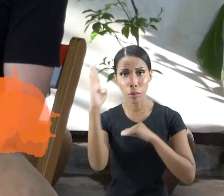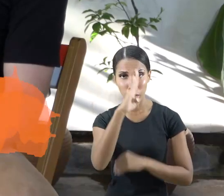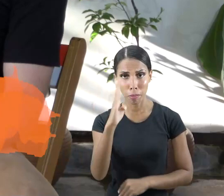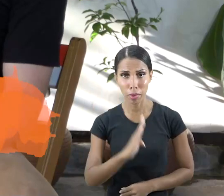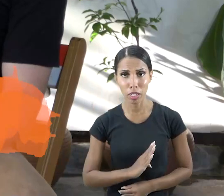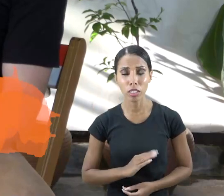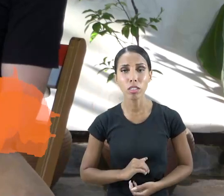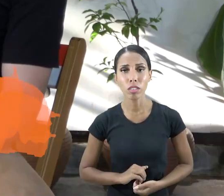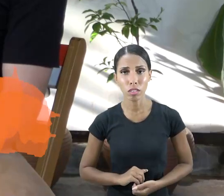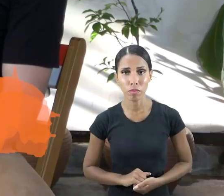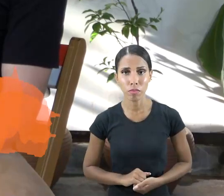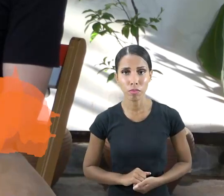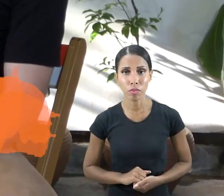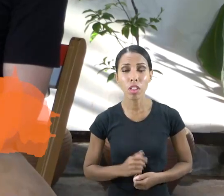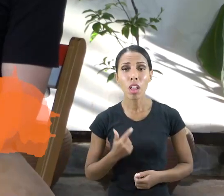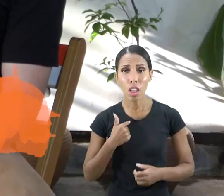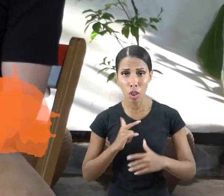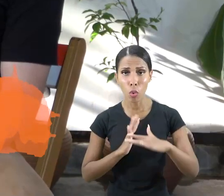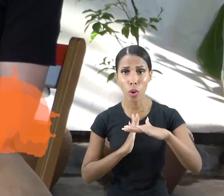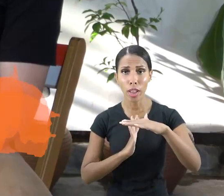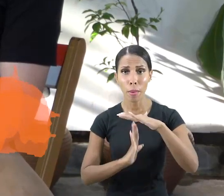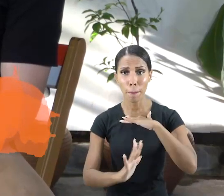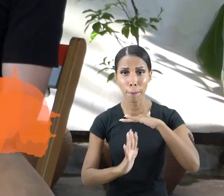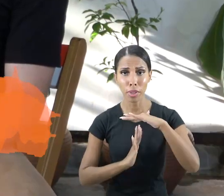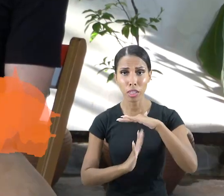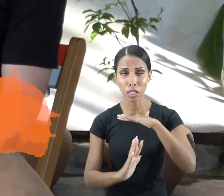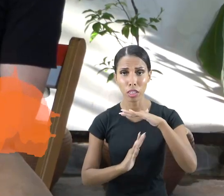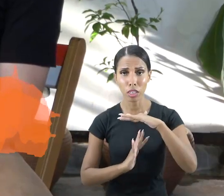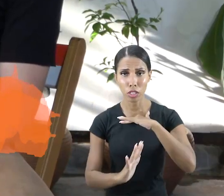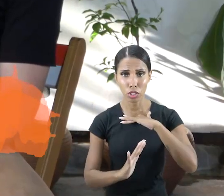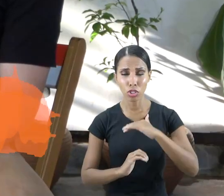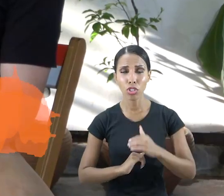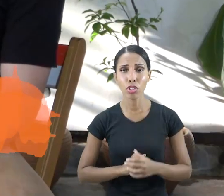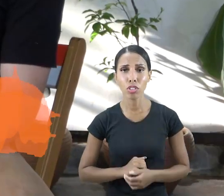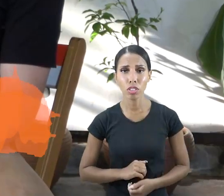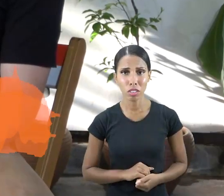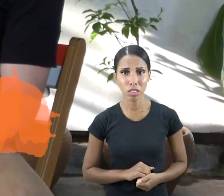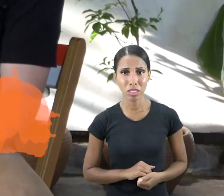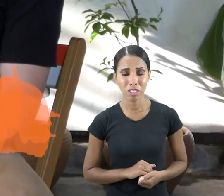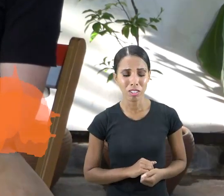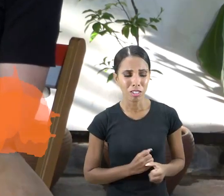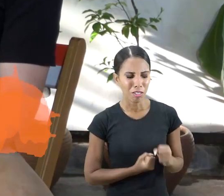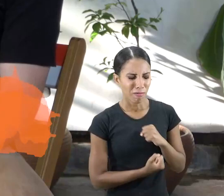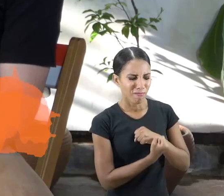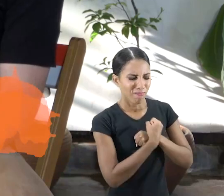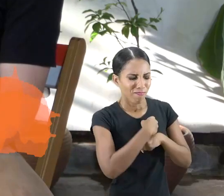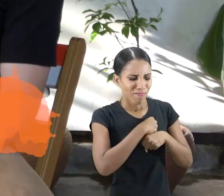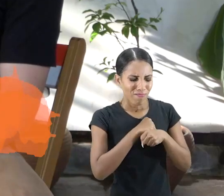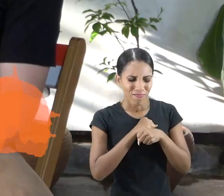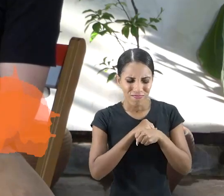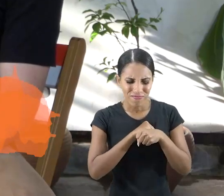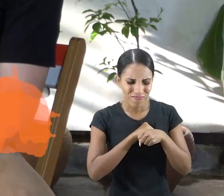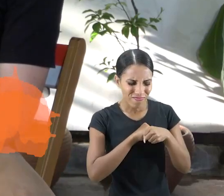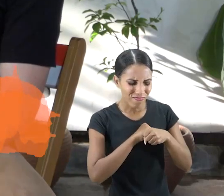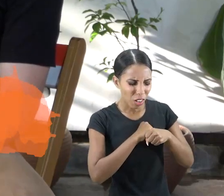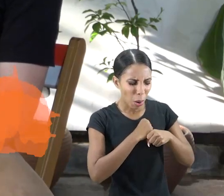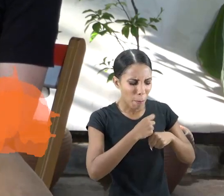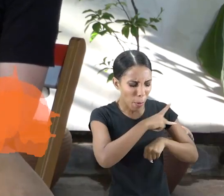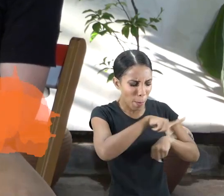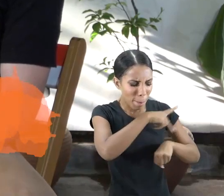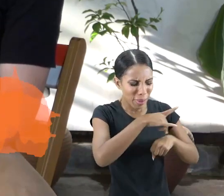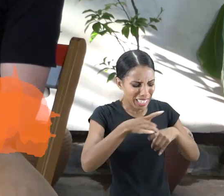Eu fui obrigado a abandonar minha terra. Não foi opção, mas era a